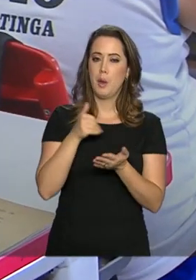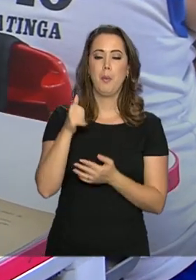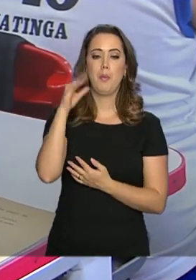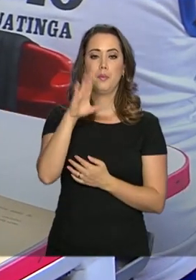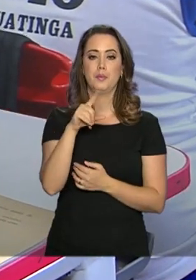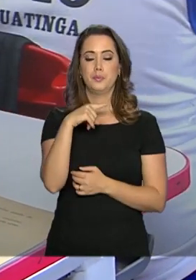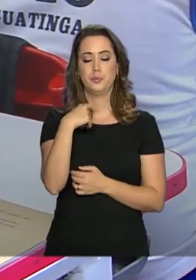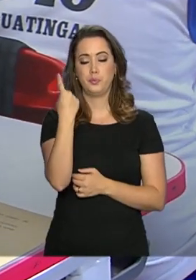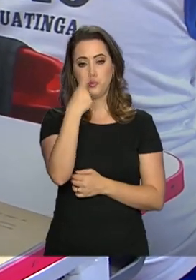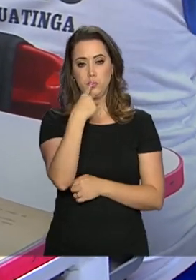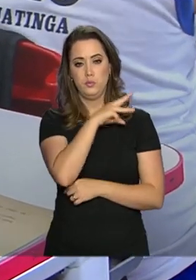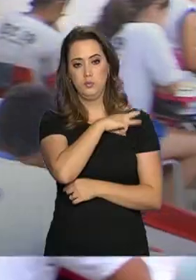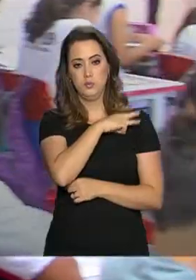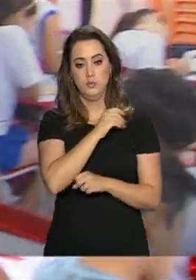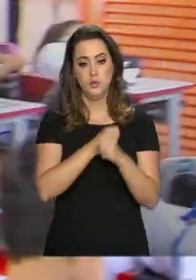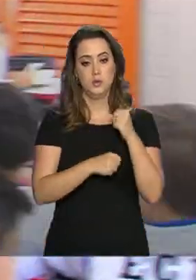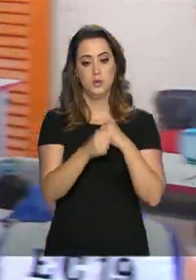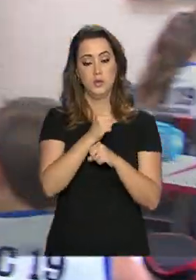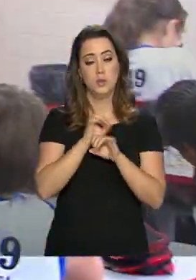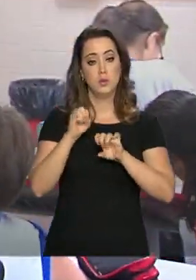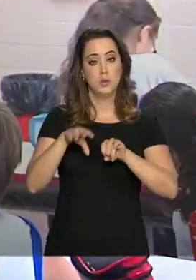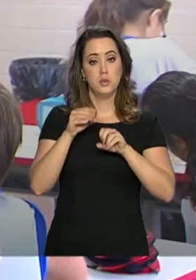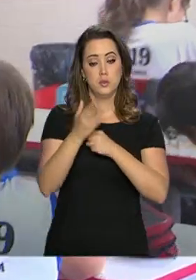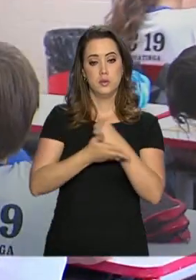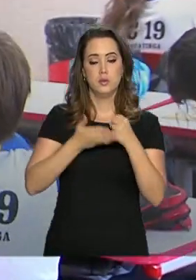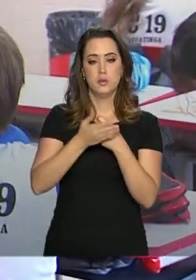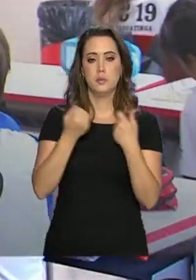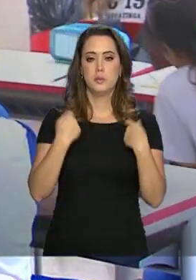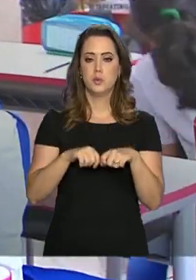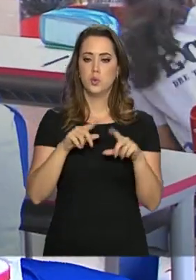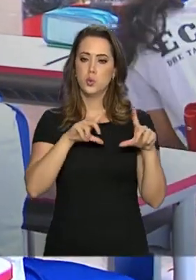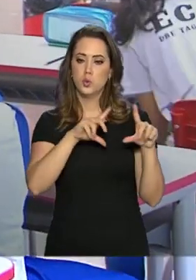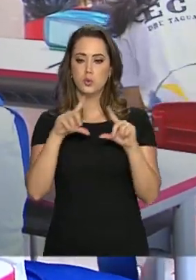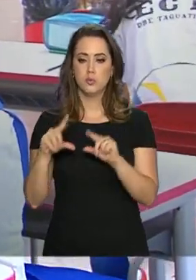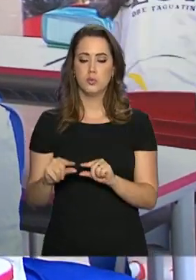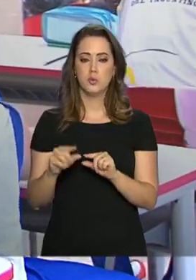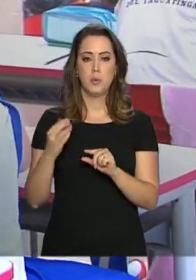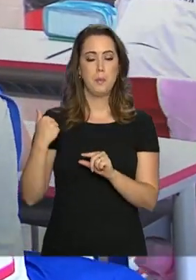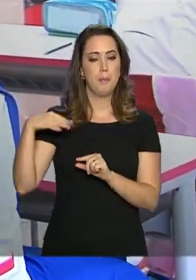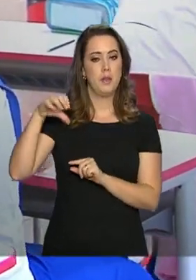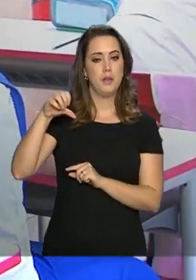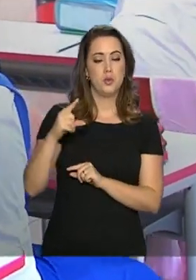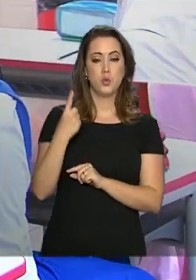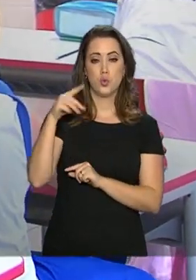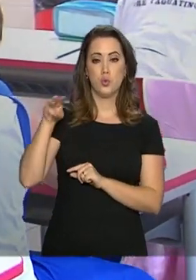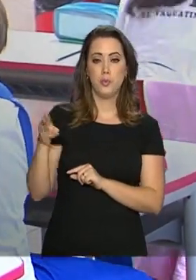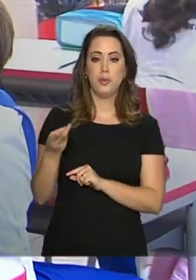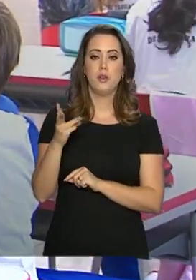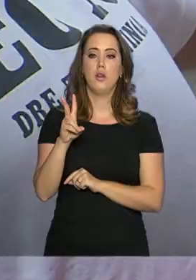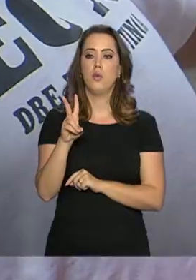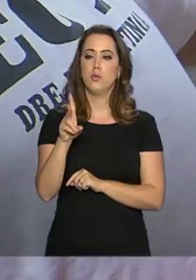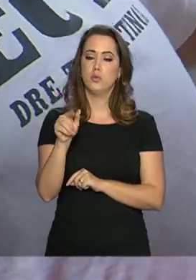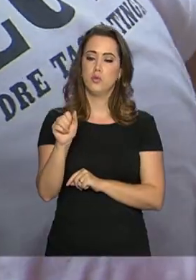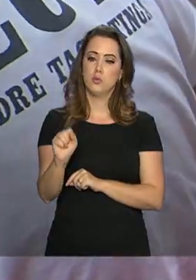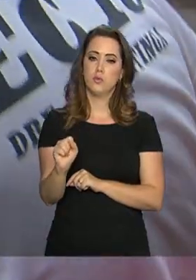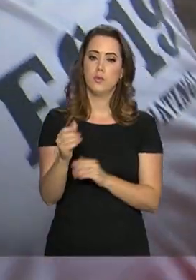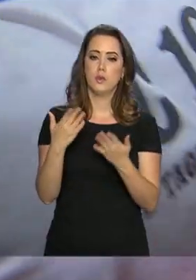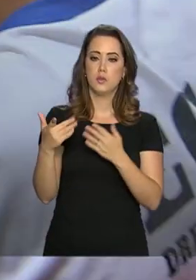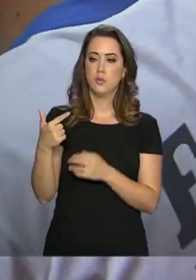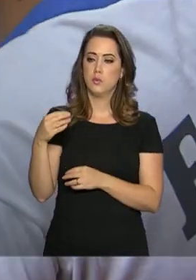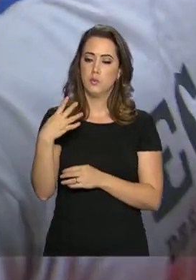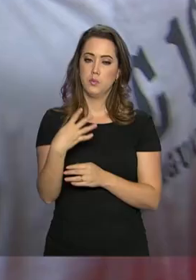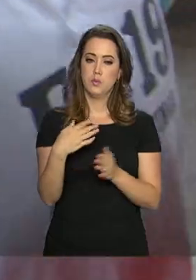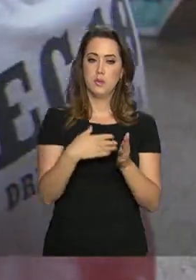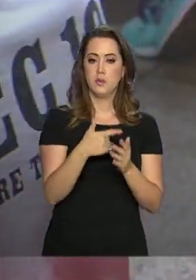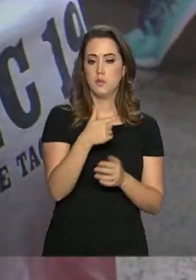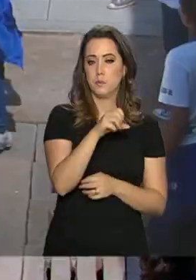no ensino médio do ano passado a educação básica teve uma redução de mais de 1 milhão de vagas entre 2014